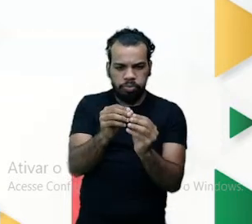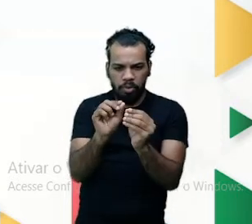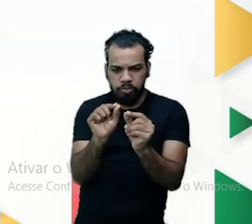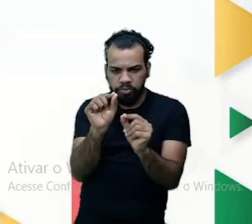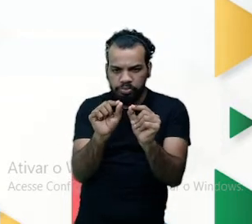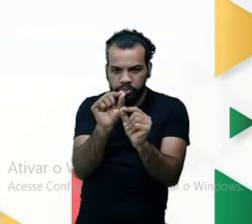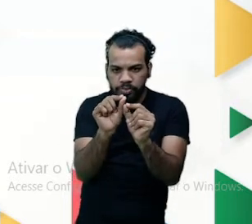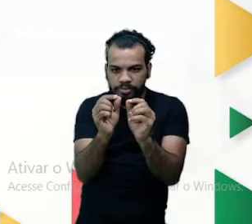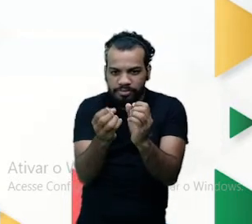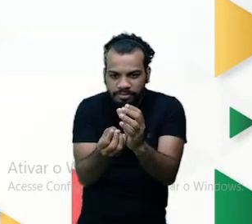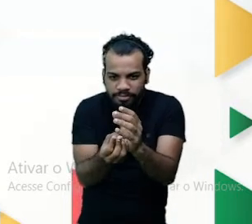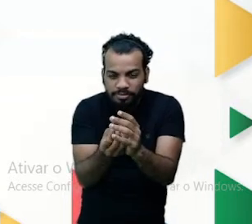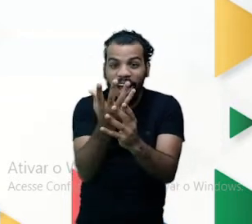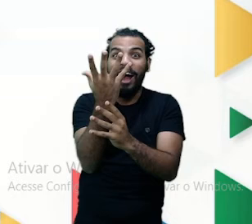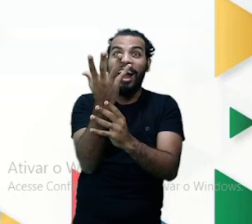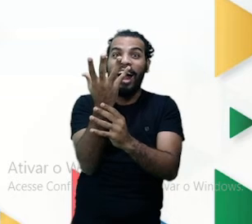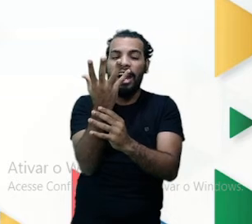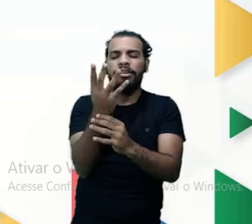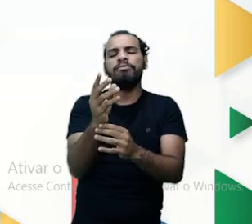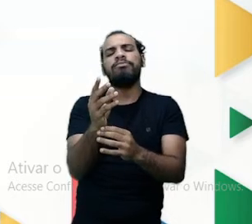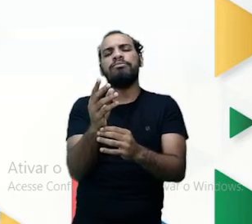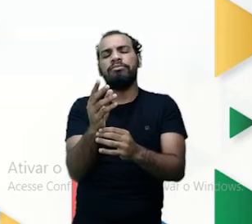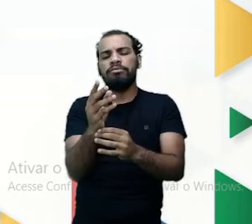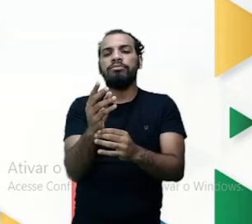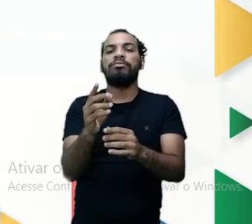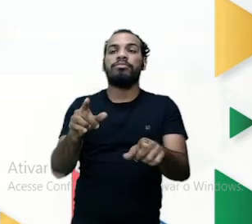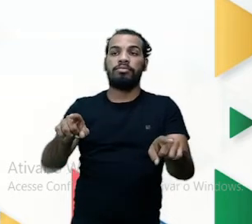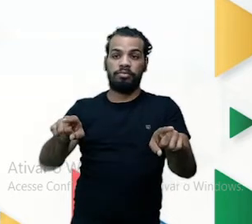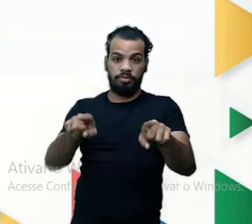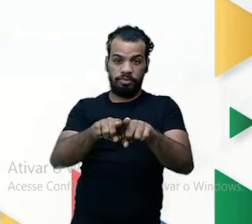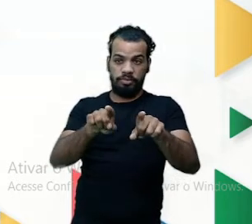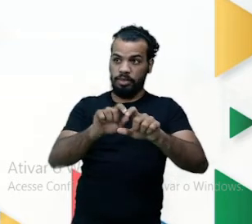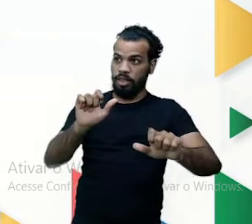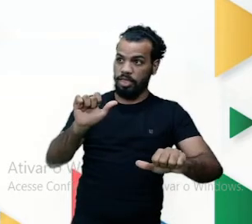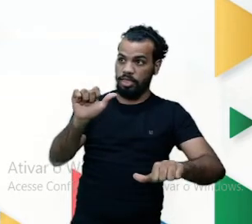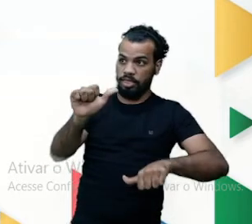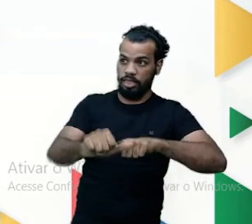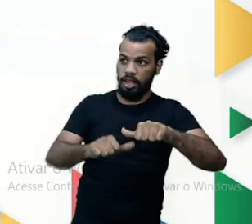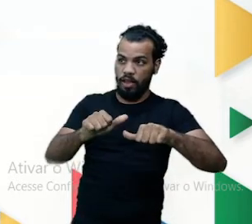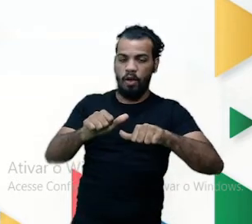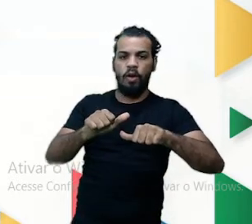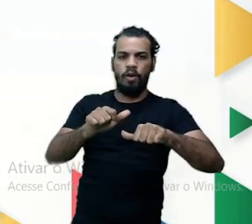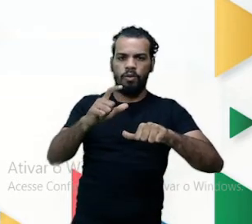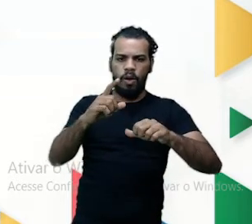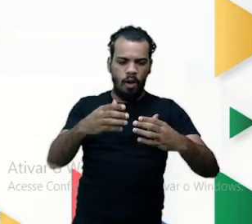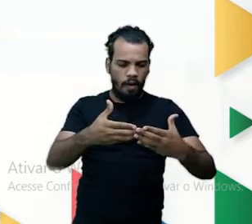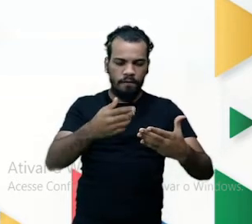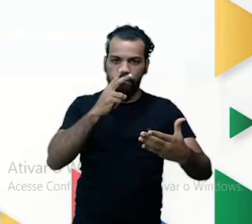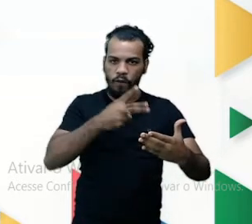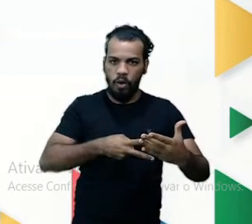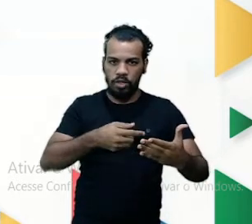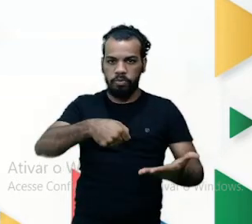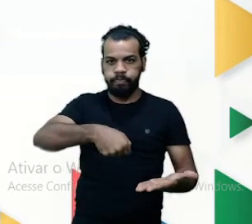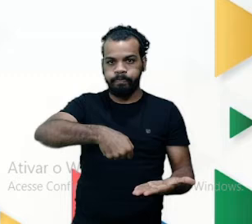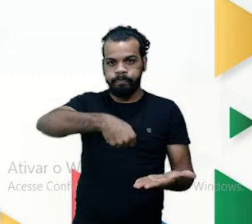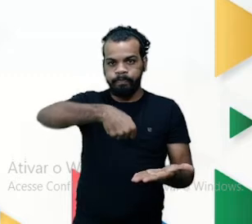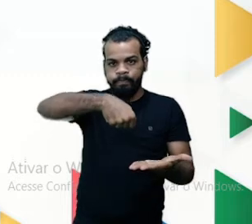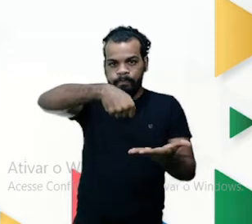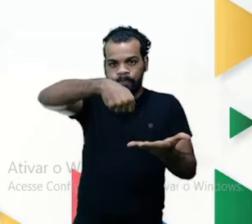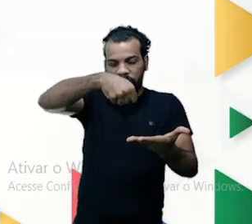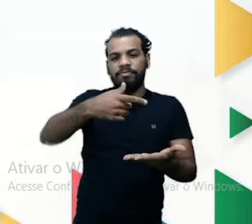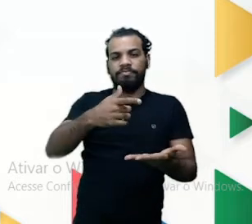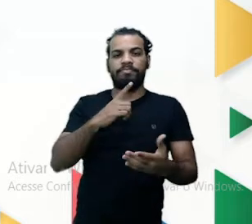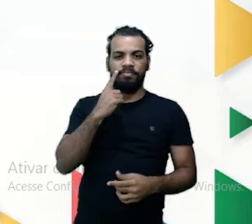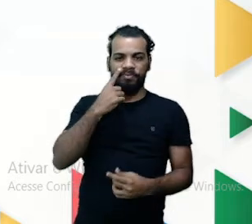eles são capazes de alterar a magnitude de forças ou mudar seu sentido. A